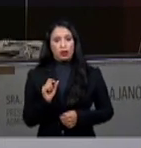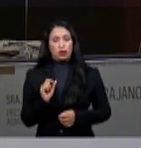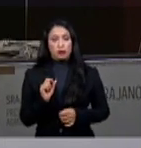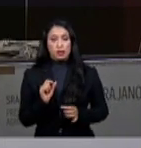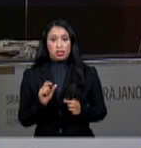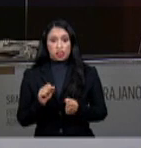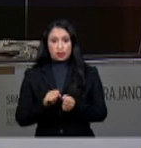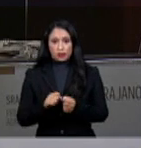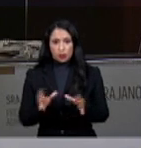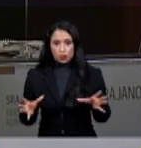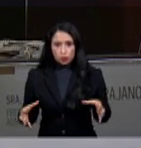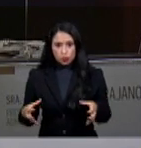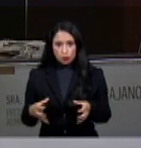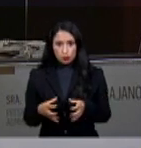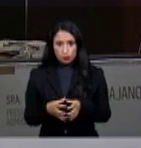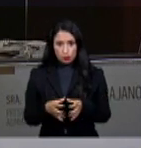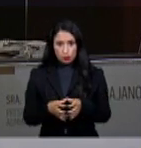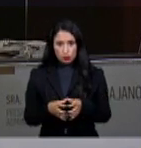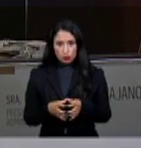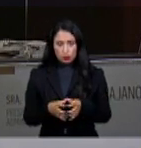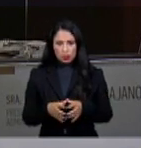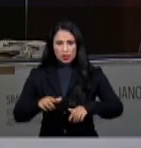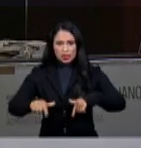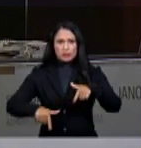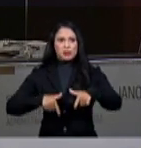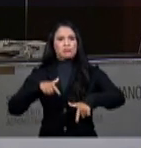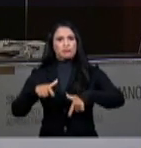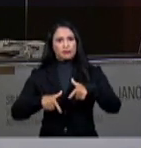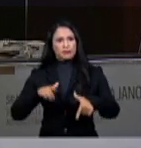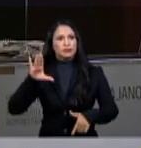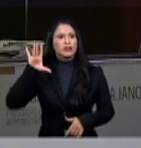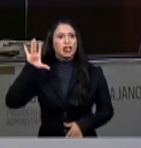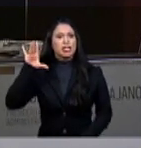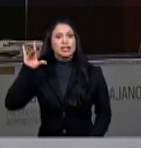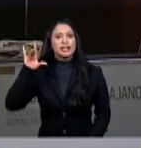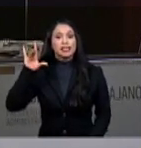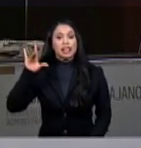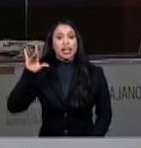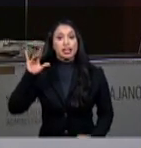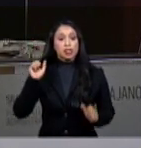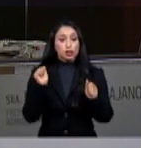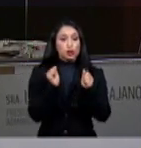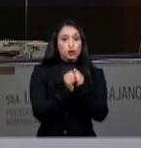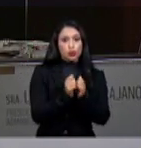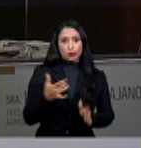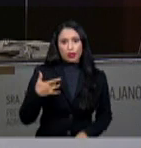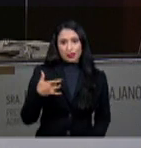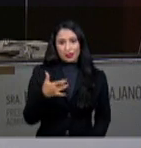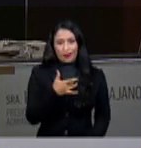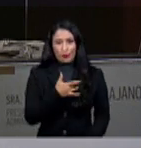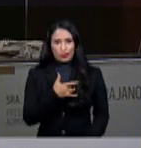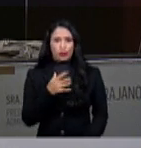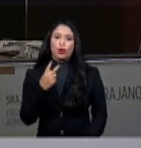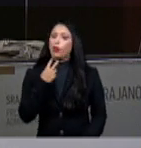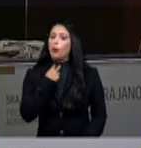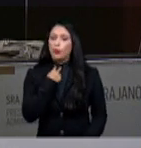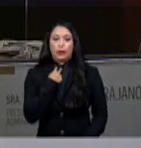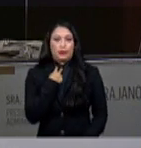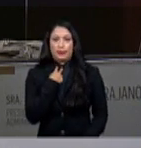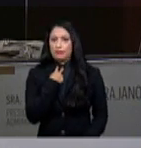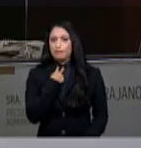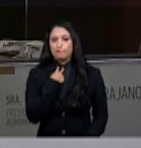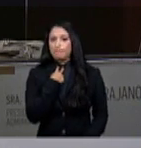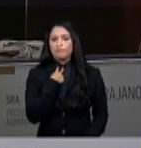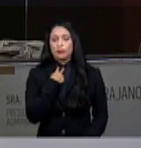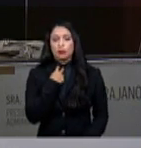a gente o grupo ihg nós estamos trabalhando a ciência na saúde nós não podemos deixar de não ter